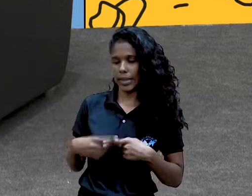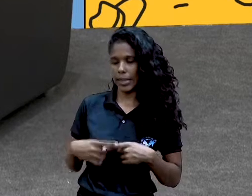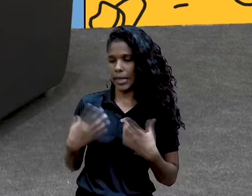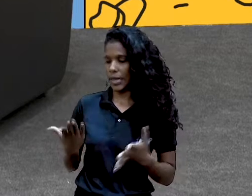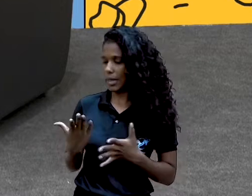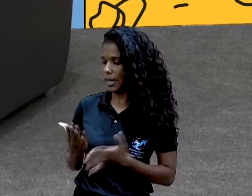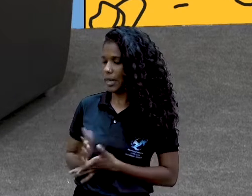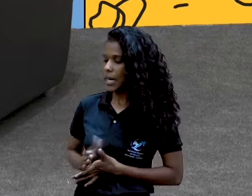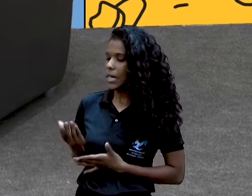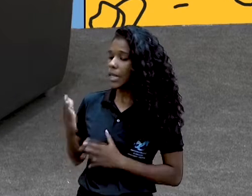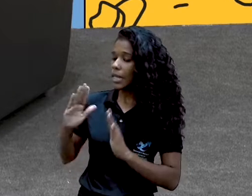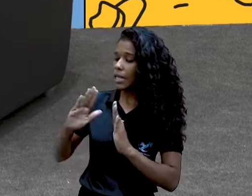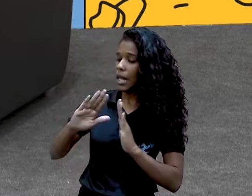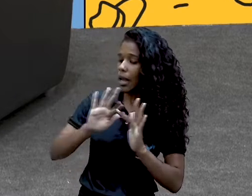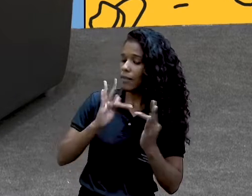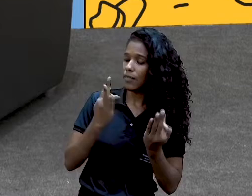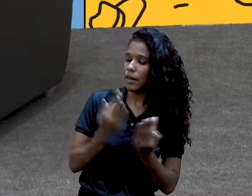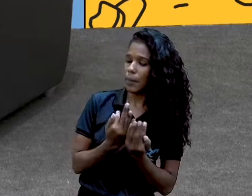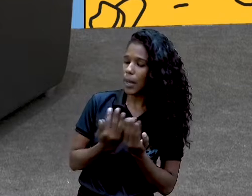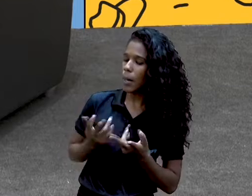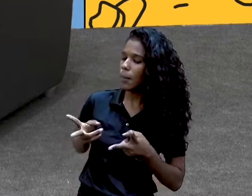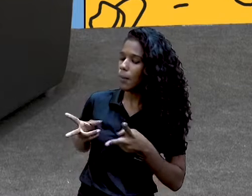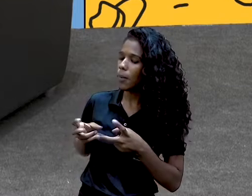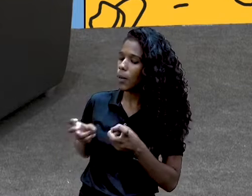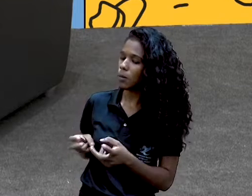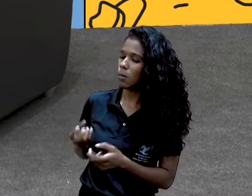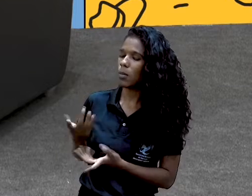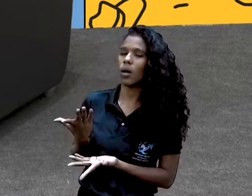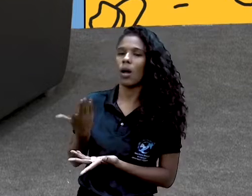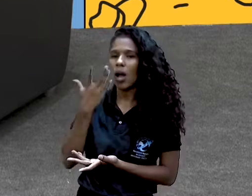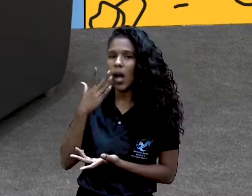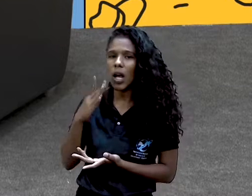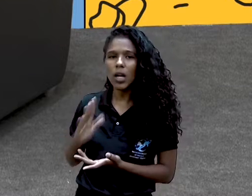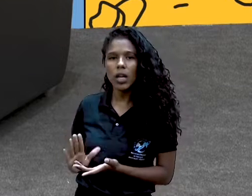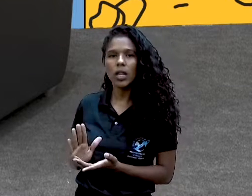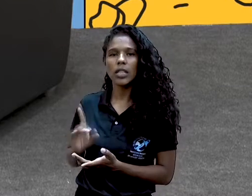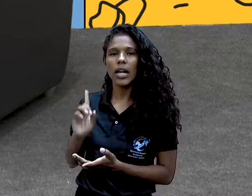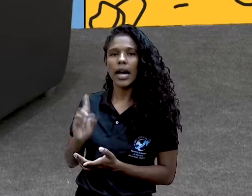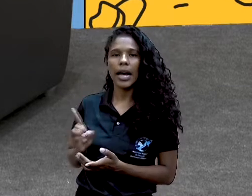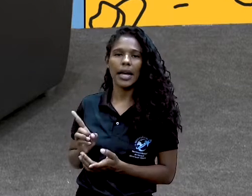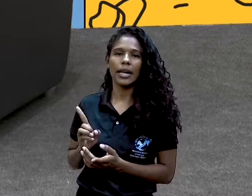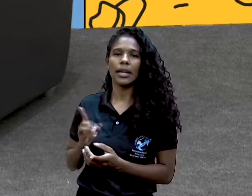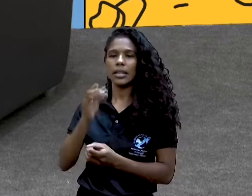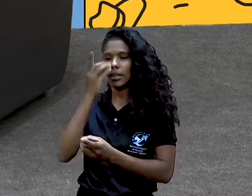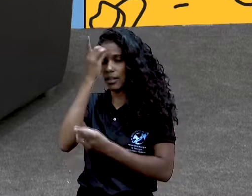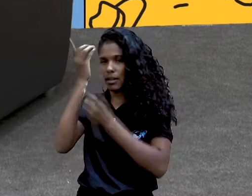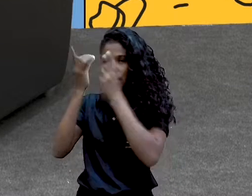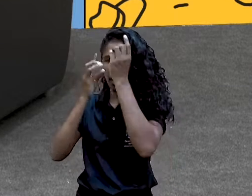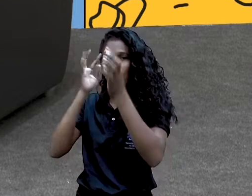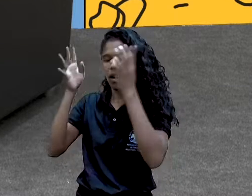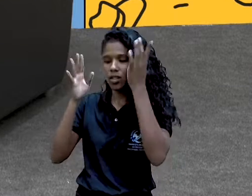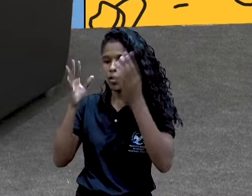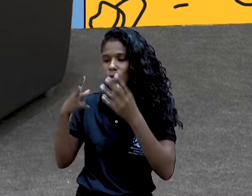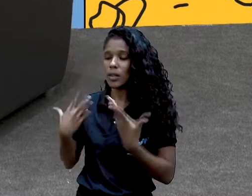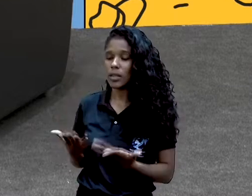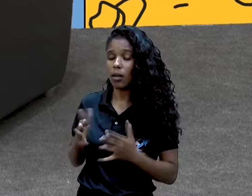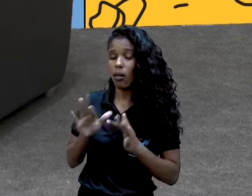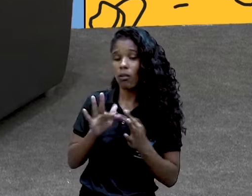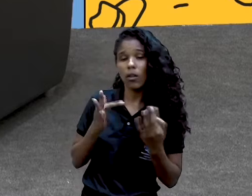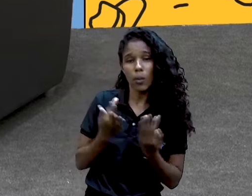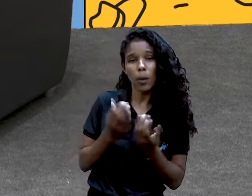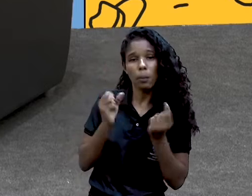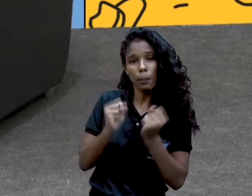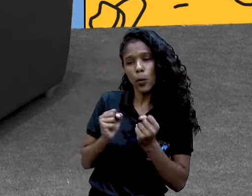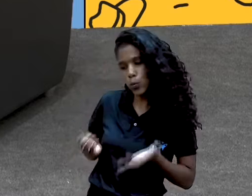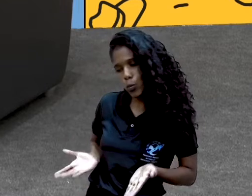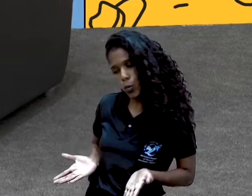uma criança. E eu não estou querendo dizer que a gente vai fazer isso propondo tarefas domésticas para a criança. Não, o pai, a mãe, seja